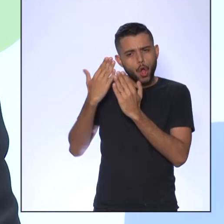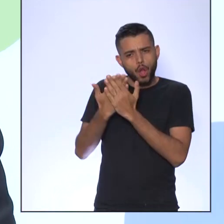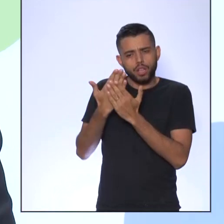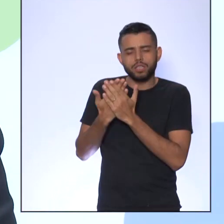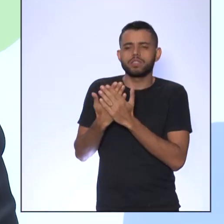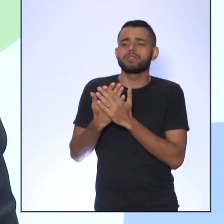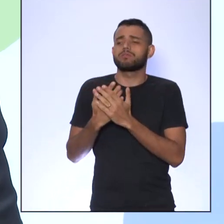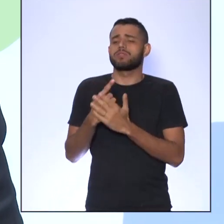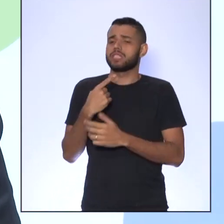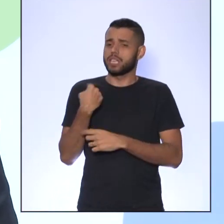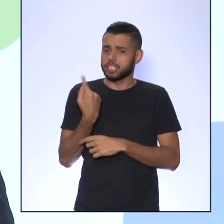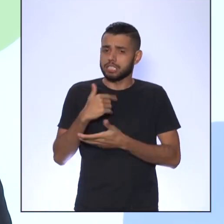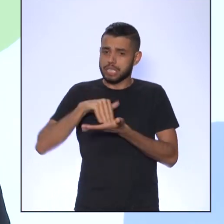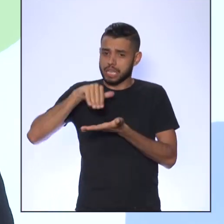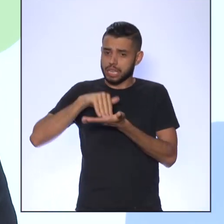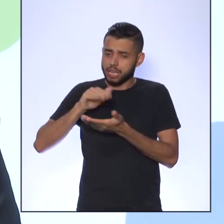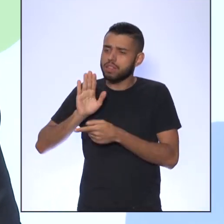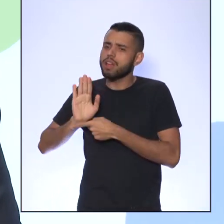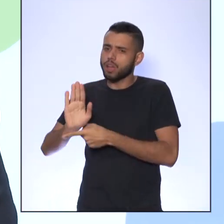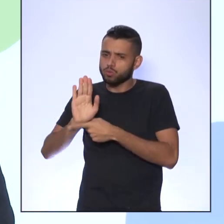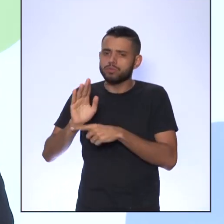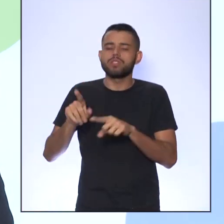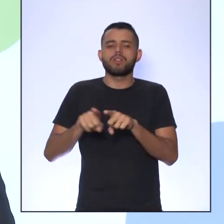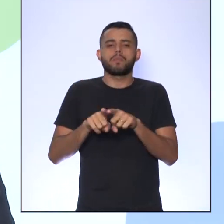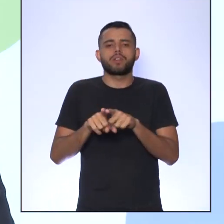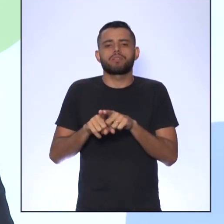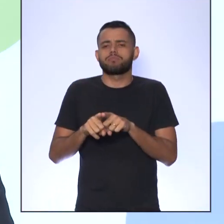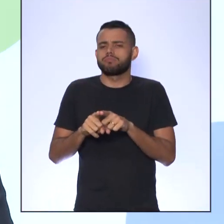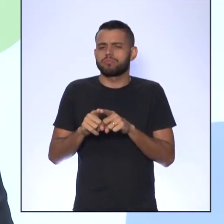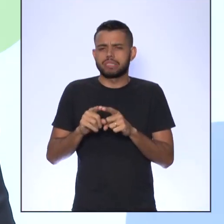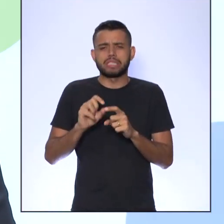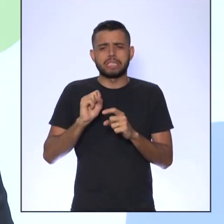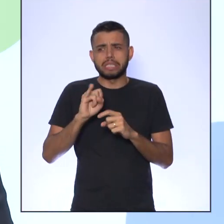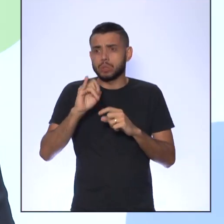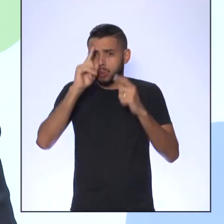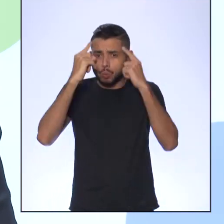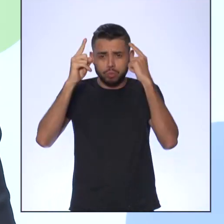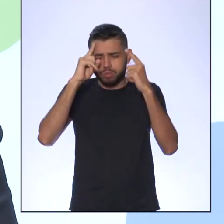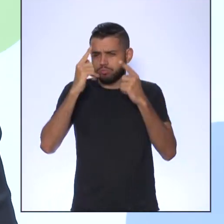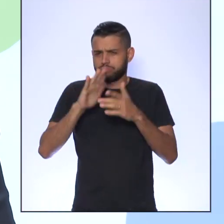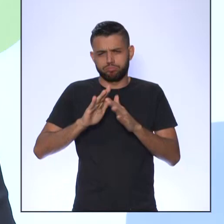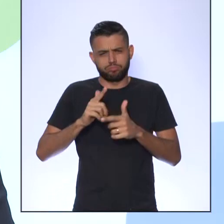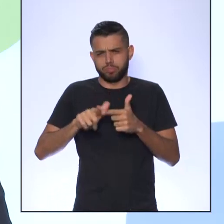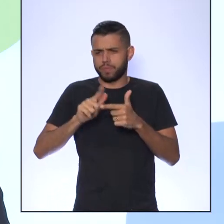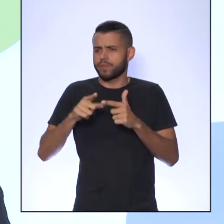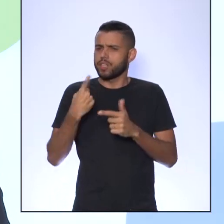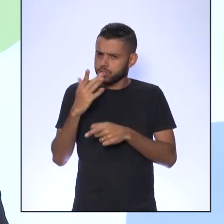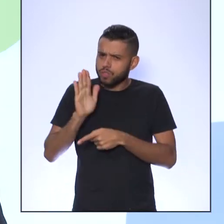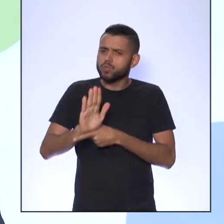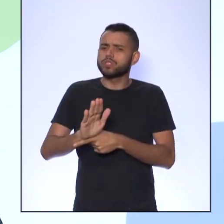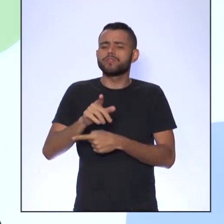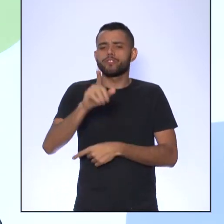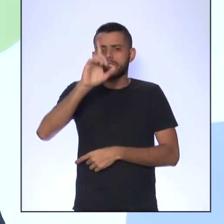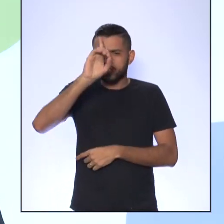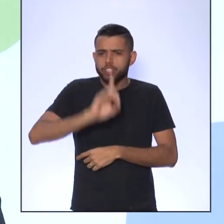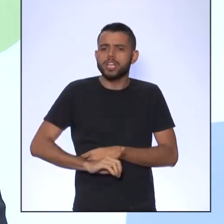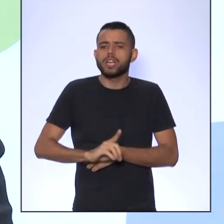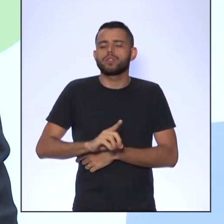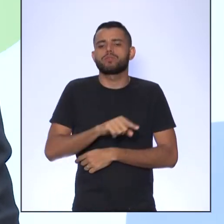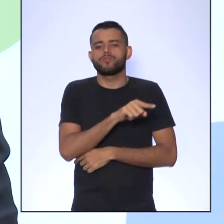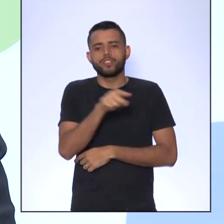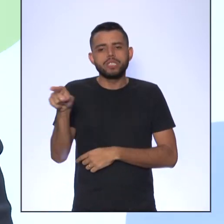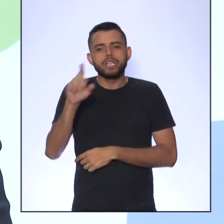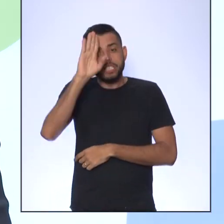para a gente, que a gente vai intervir no que for necessário para garantir esse direito de vocês. Então, é